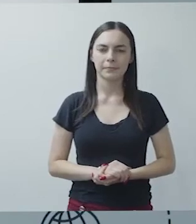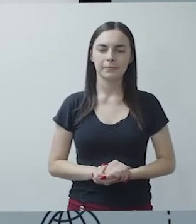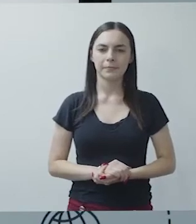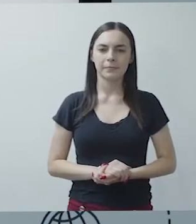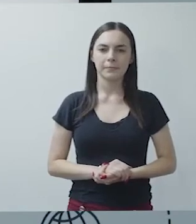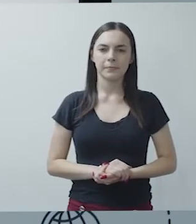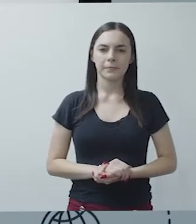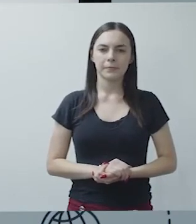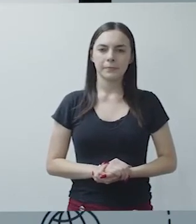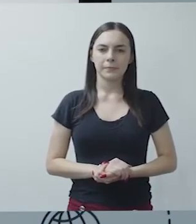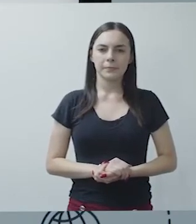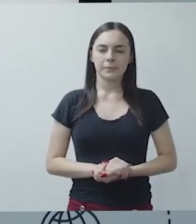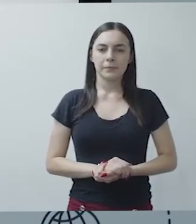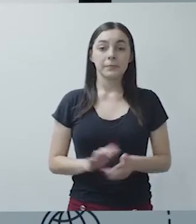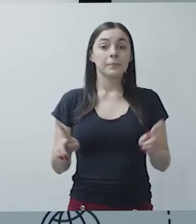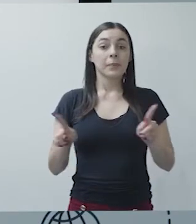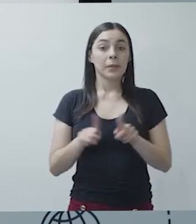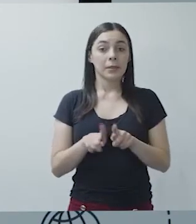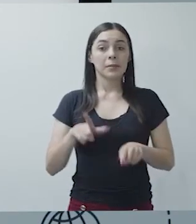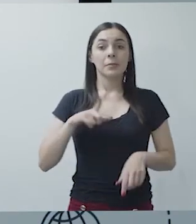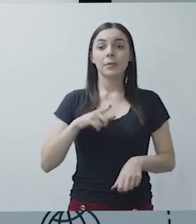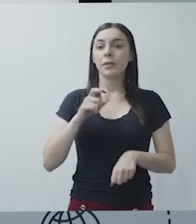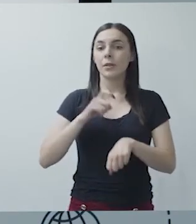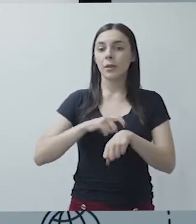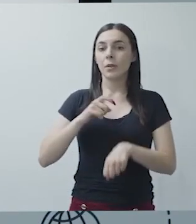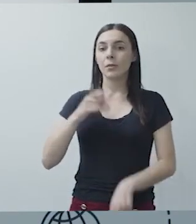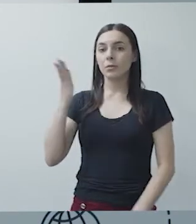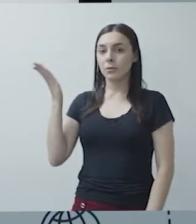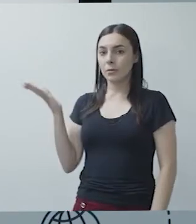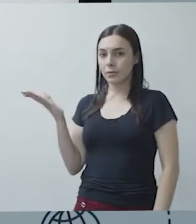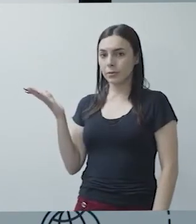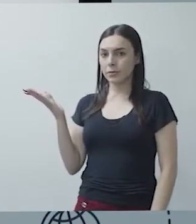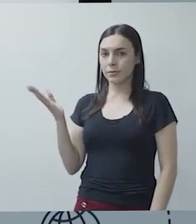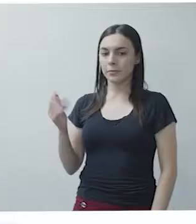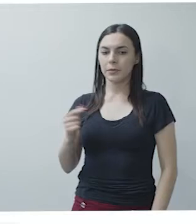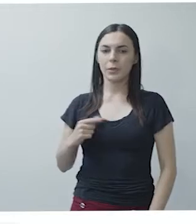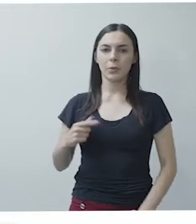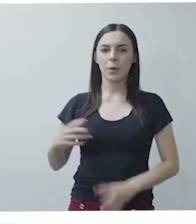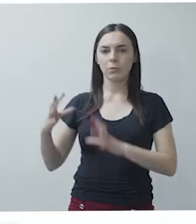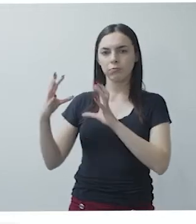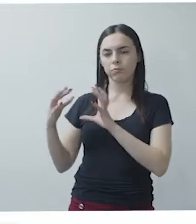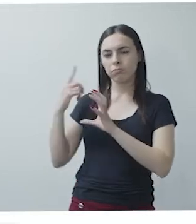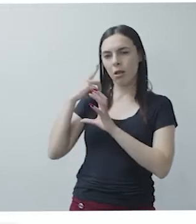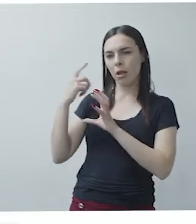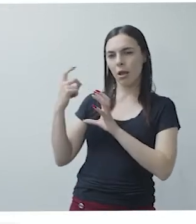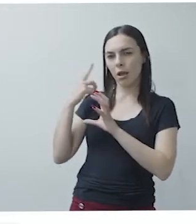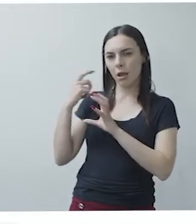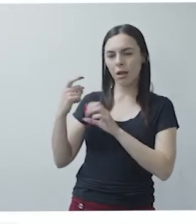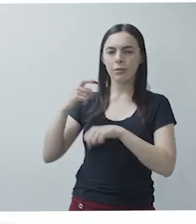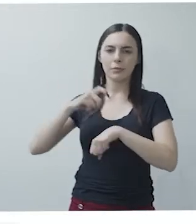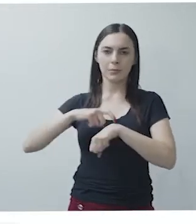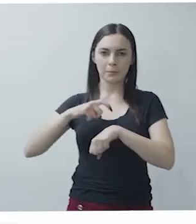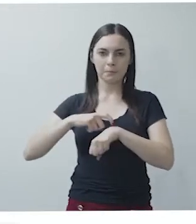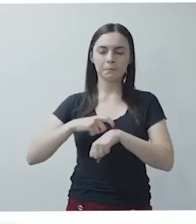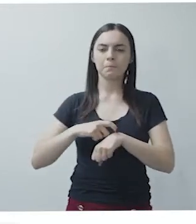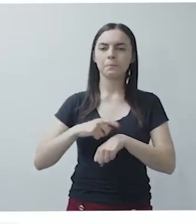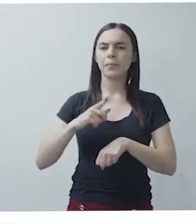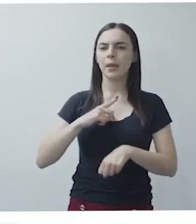Também temos esse relógio, ele é o rádio relógio, tá? Ele vem com uns